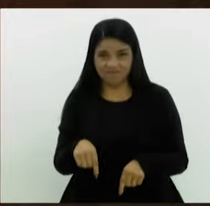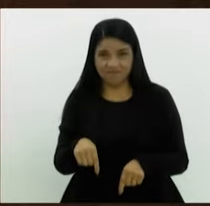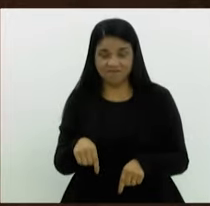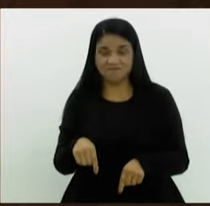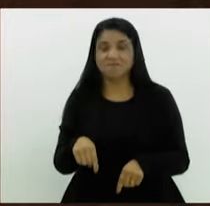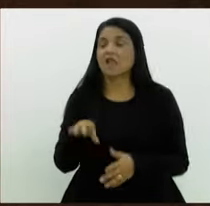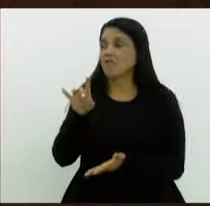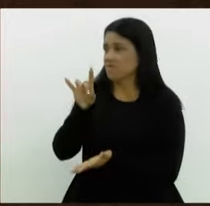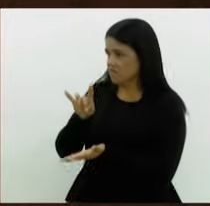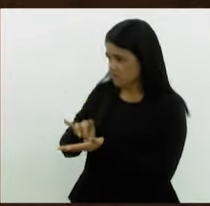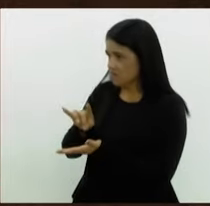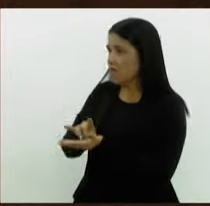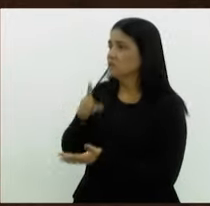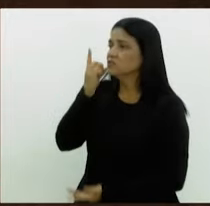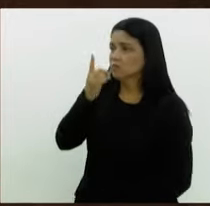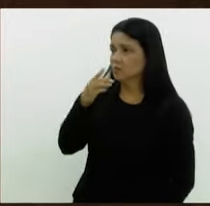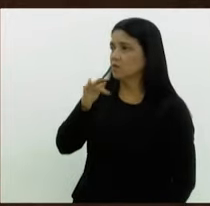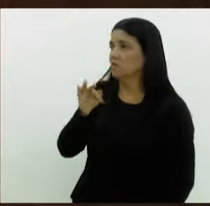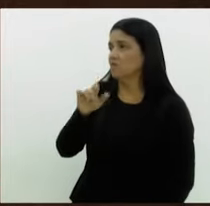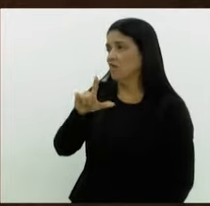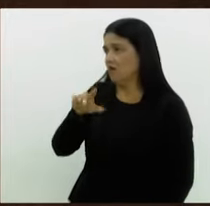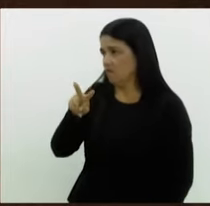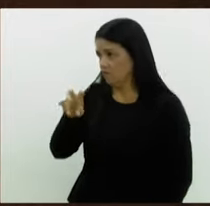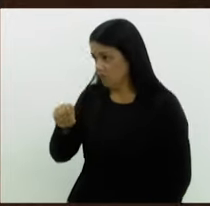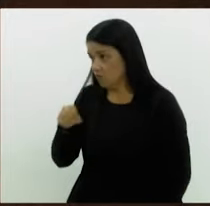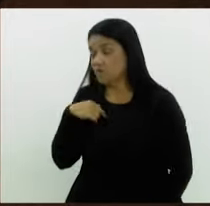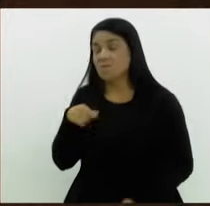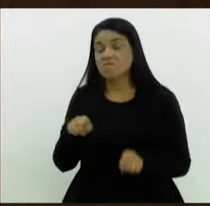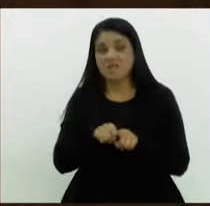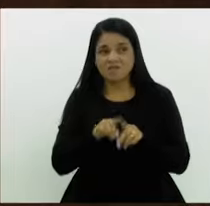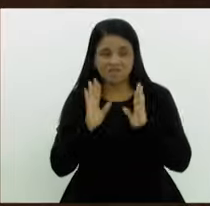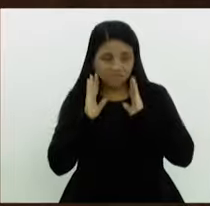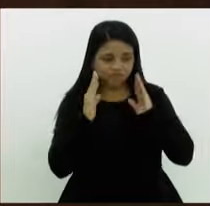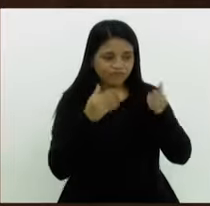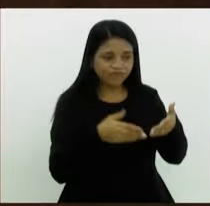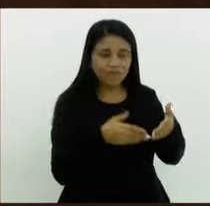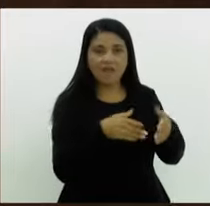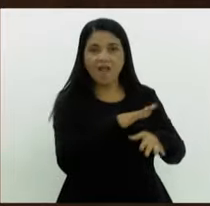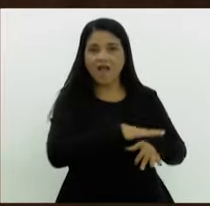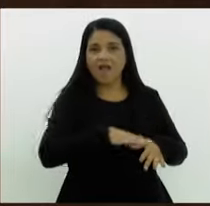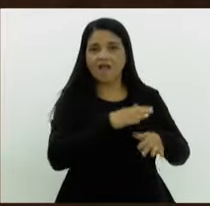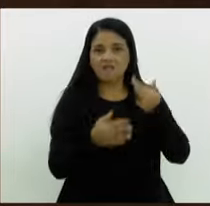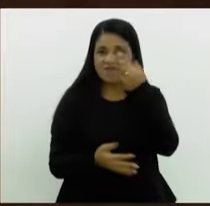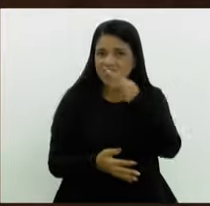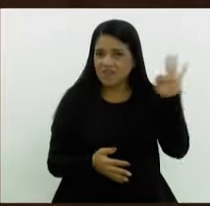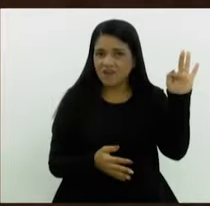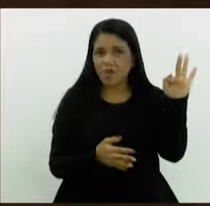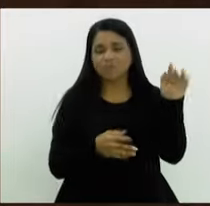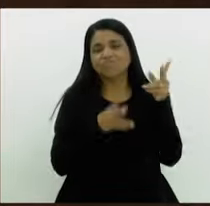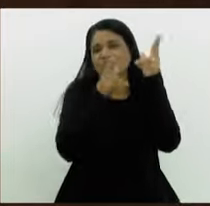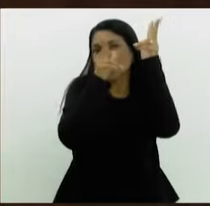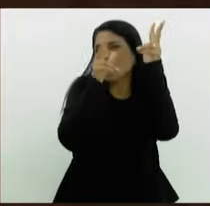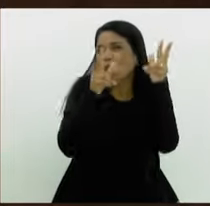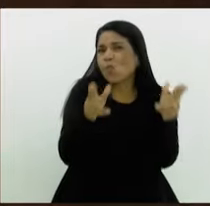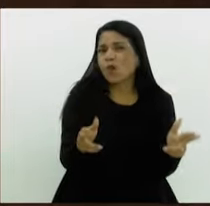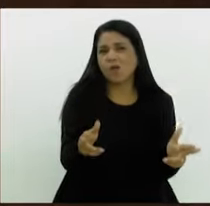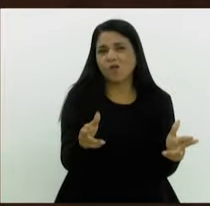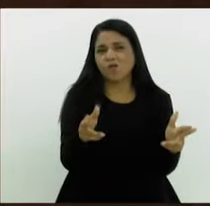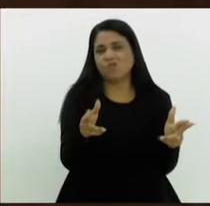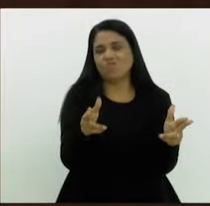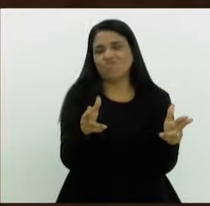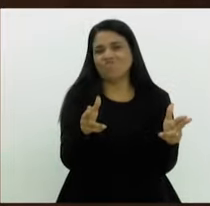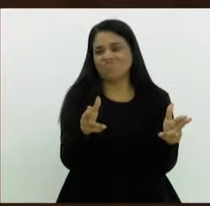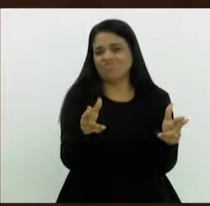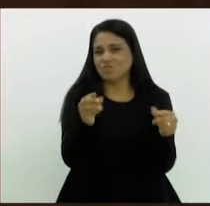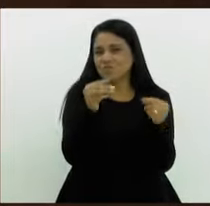se volta também para a área federal, nós vemos os mesmos frangalhos surgindo na